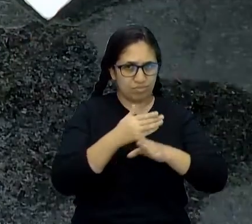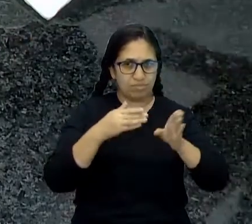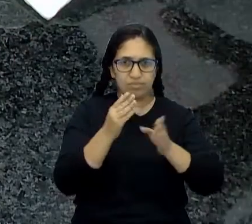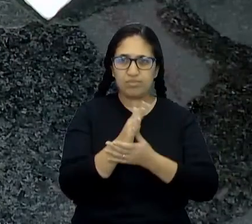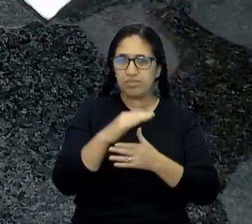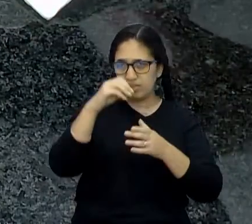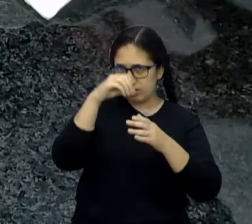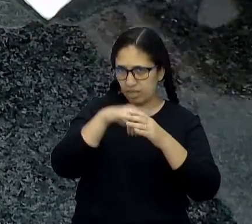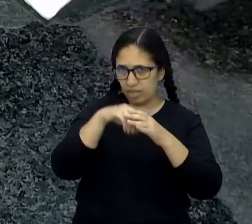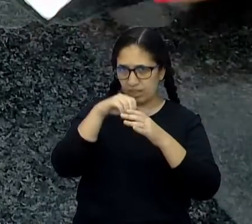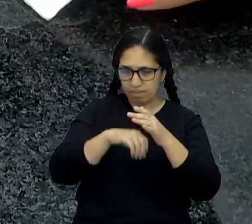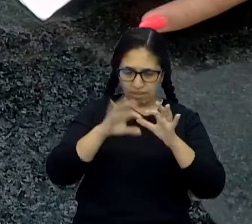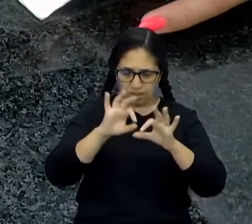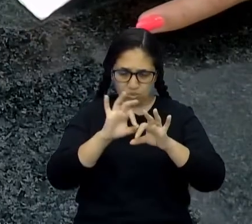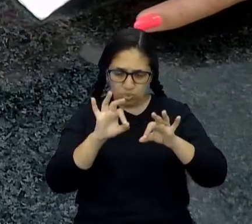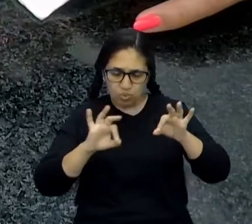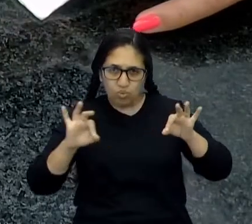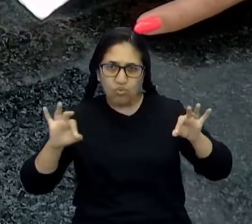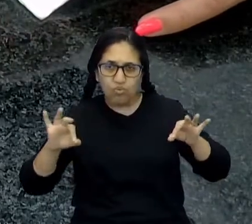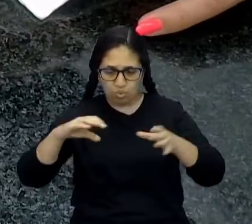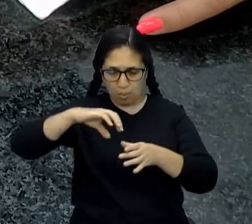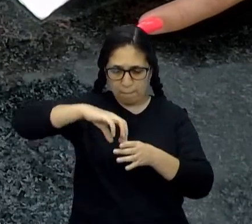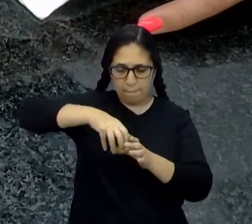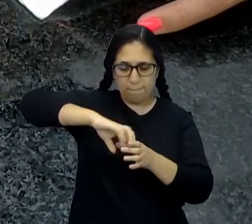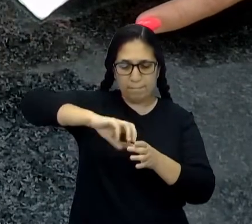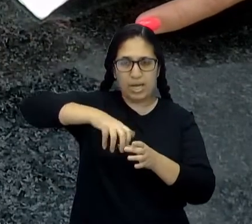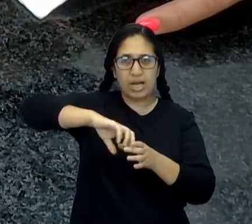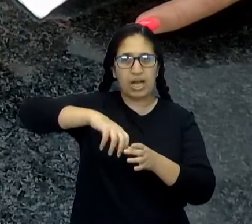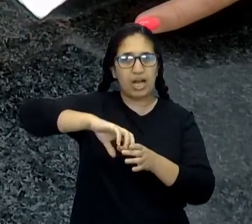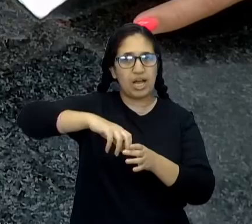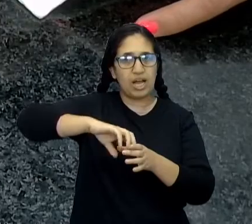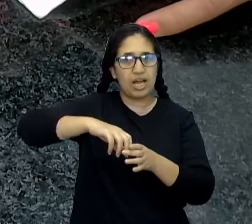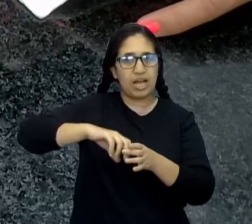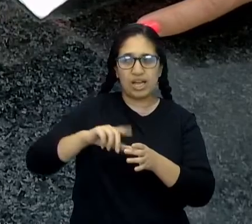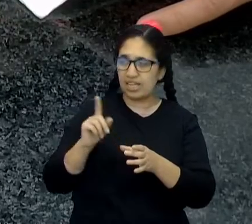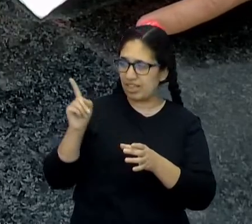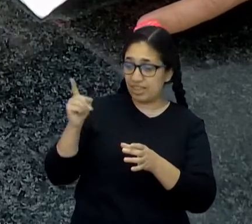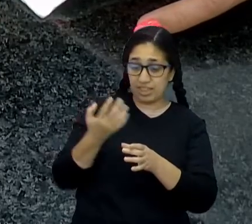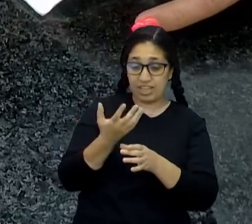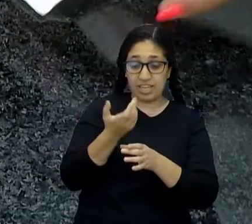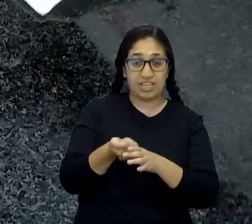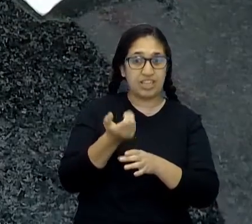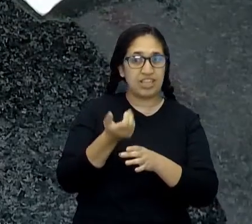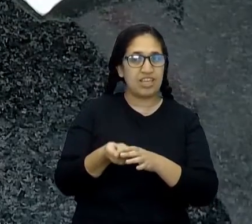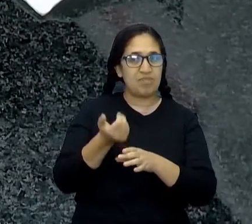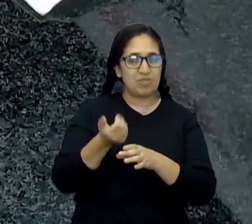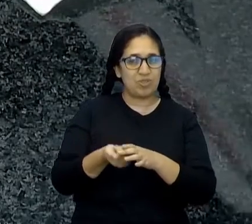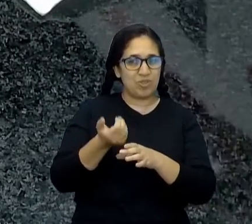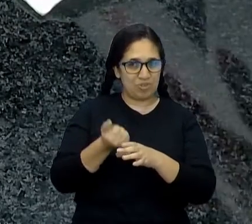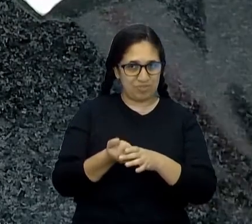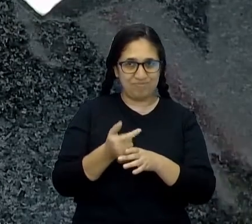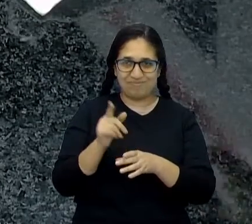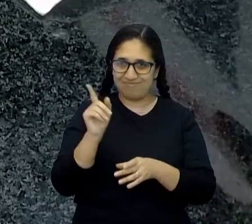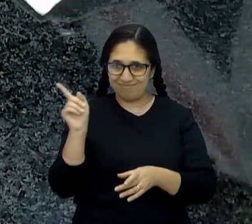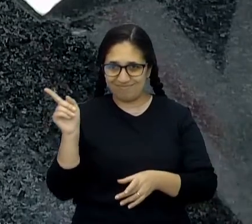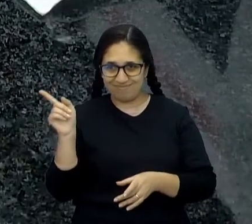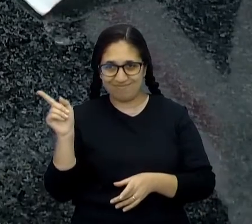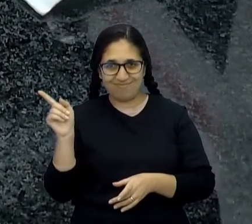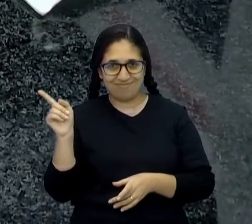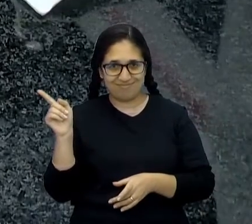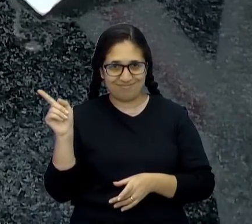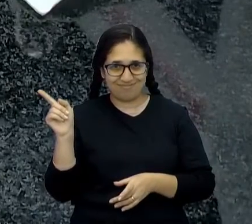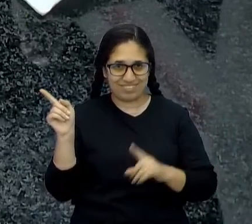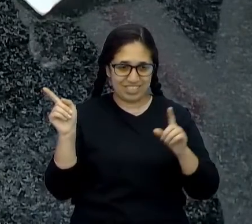dentro desse fio, no meio do caminho, eu coloco um negócio chamado receptor, que é aquele equipamento